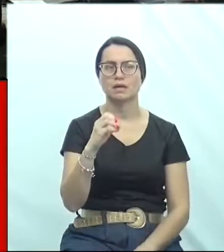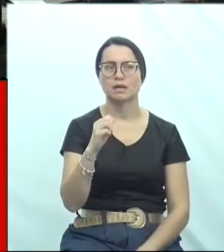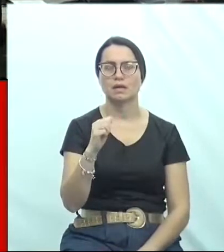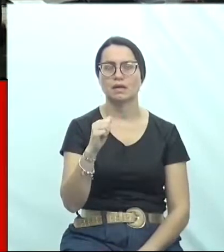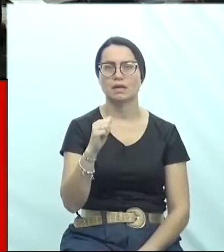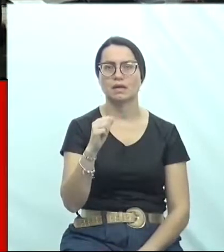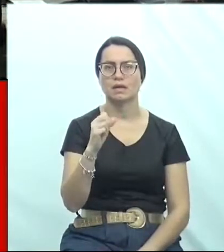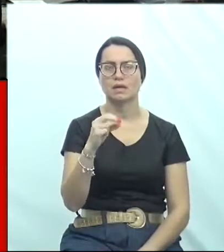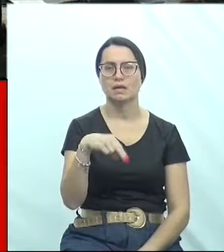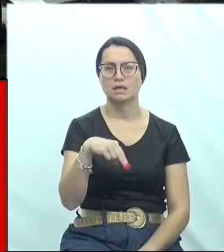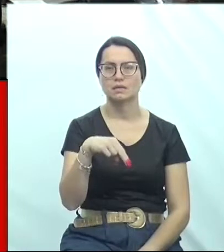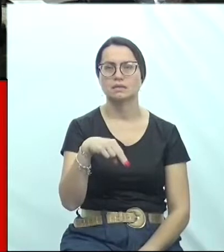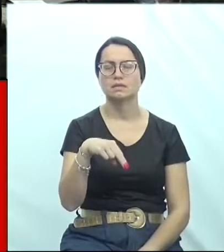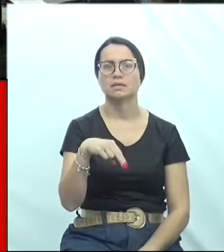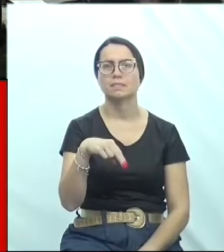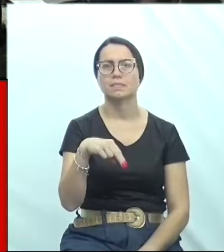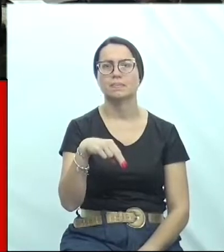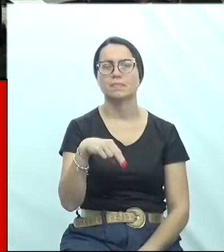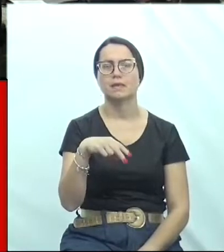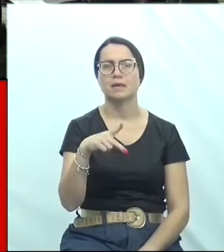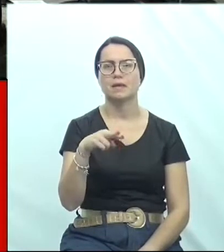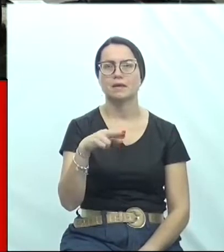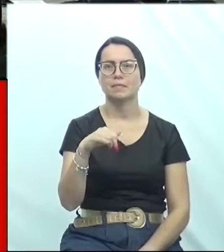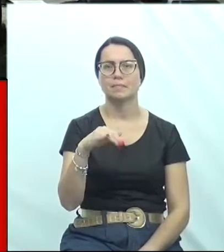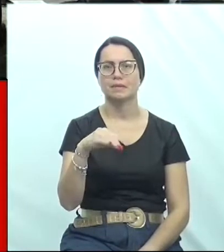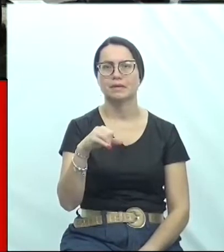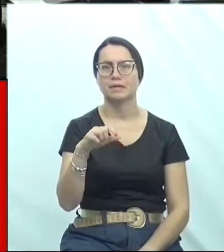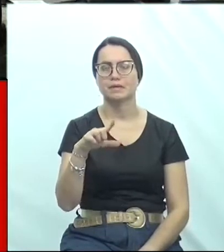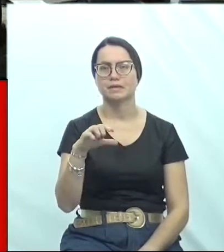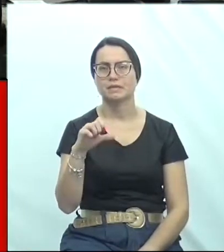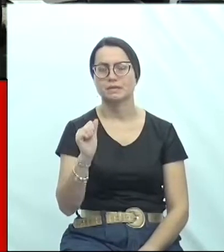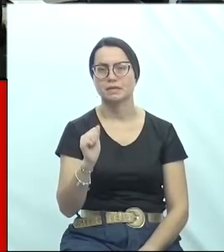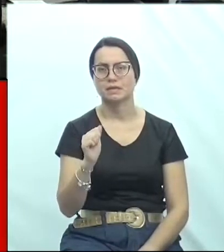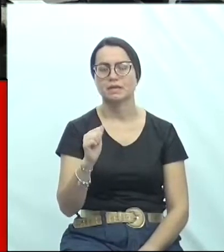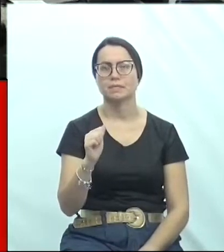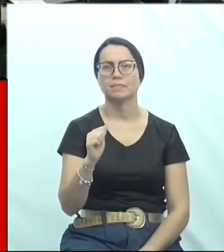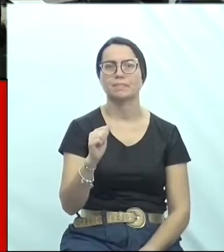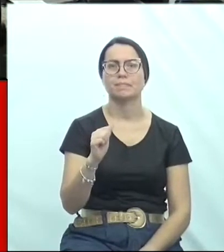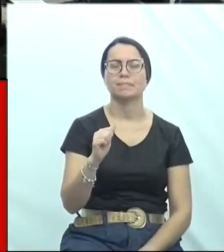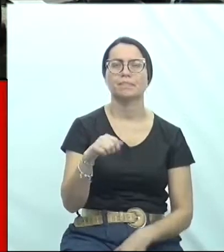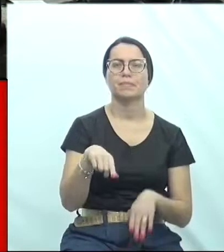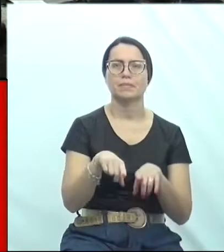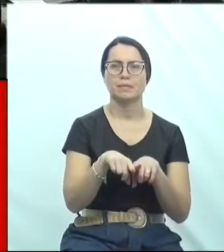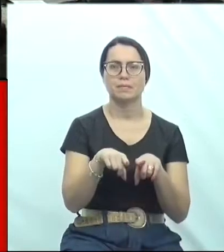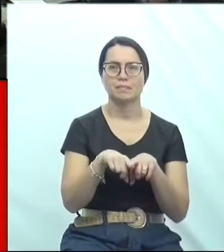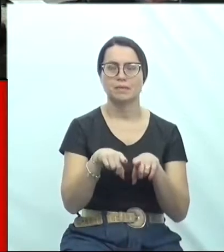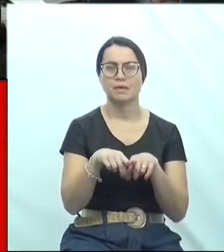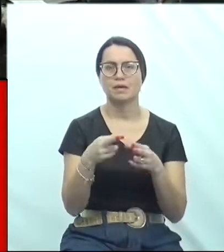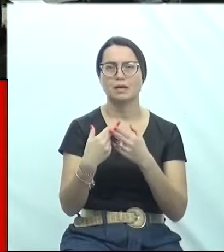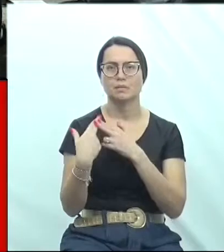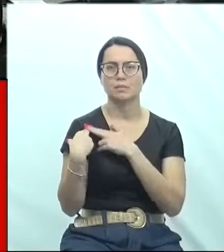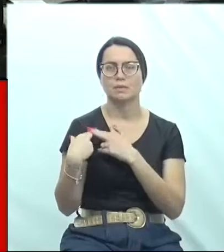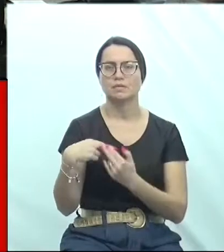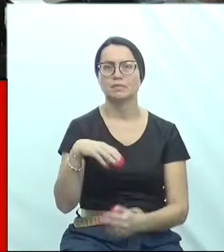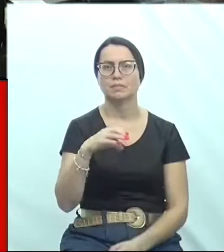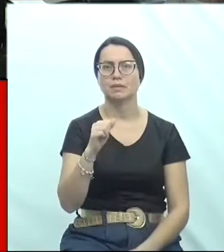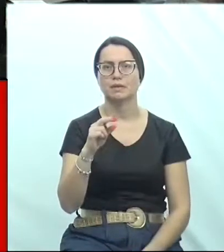Pavan, Procuradora da CASAN, e o senhor Vinícius Gouveia